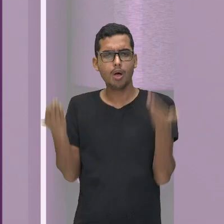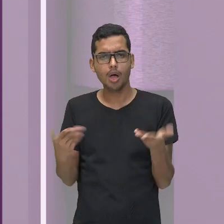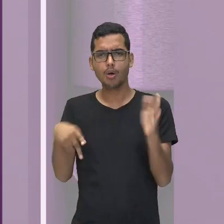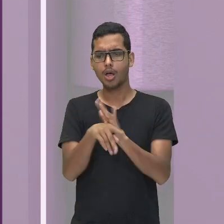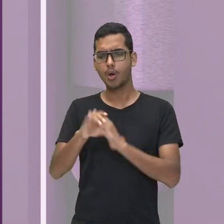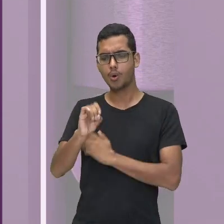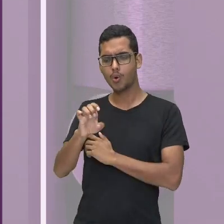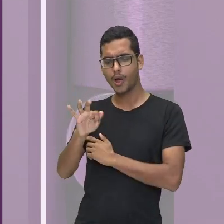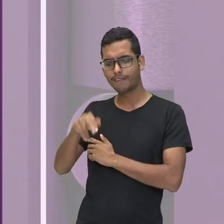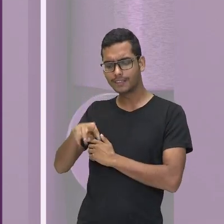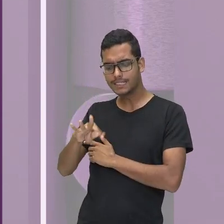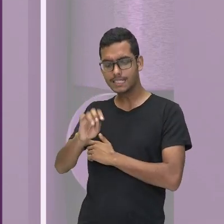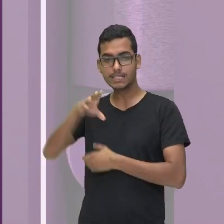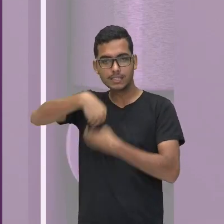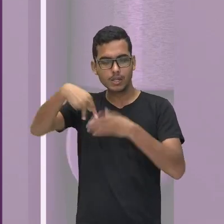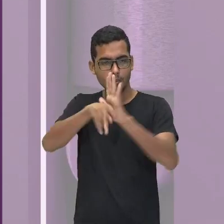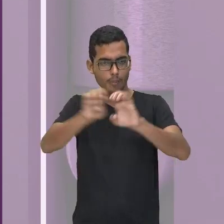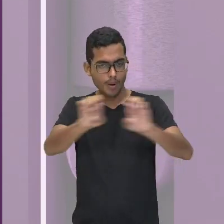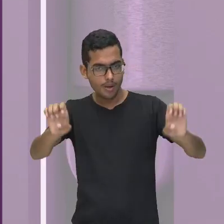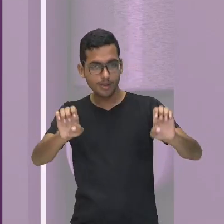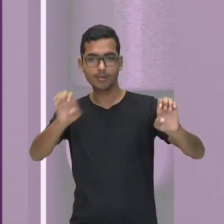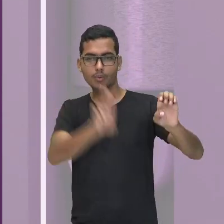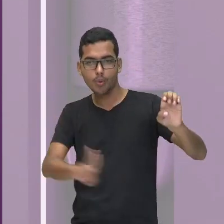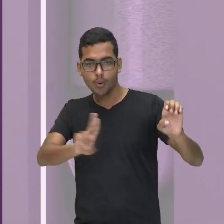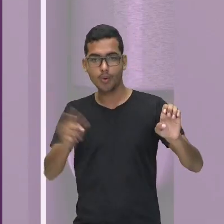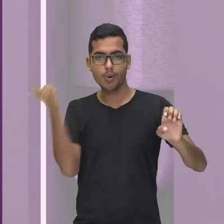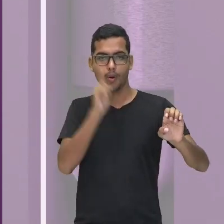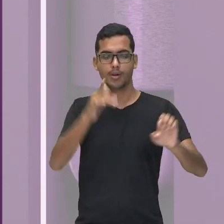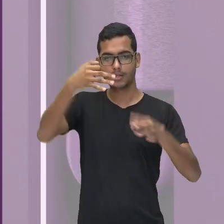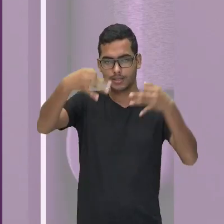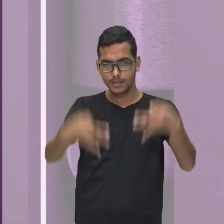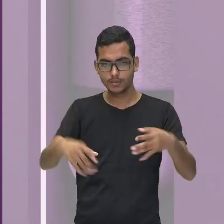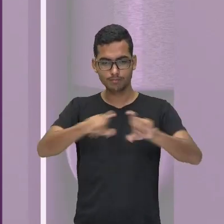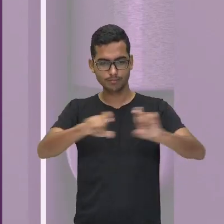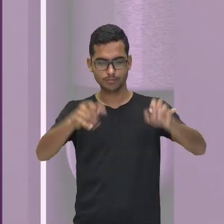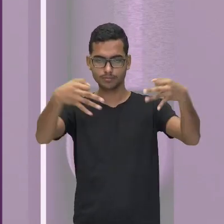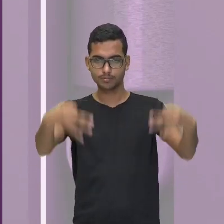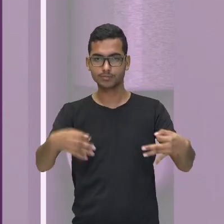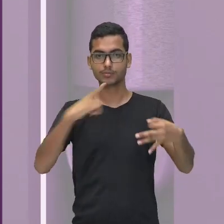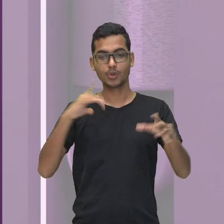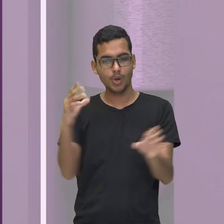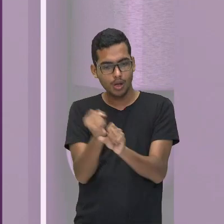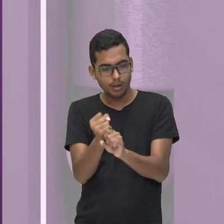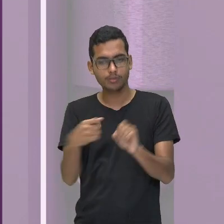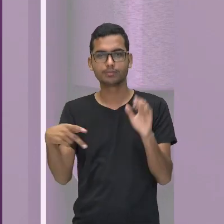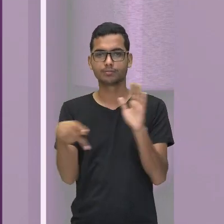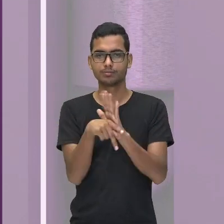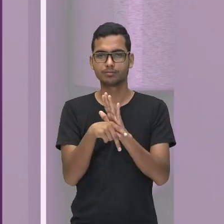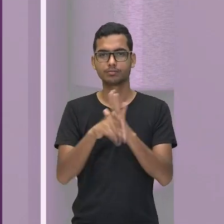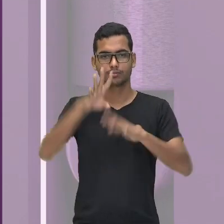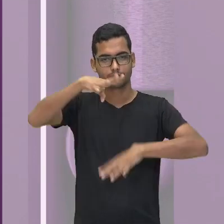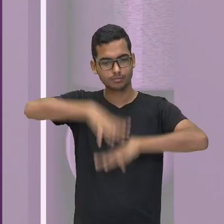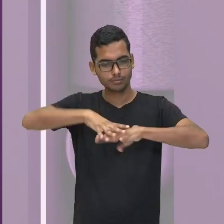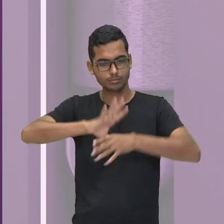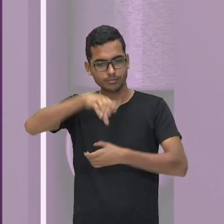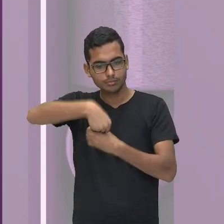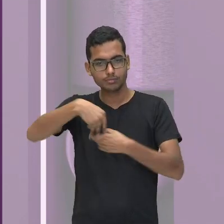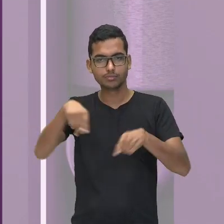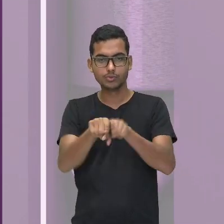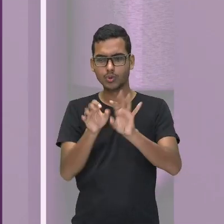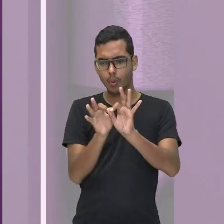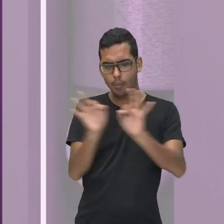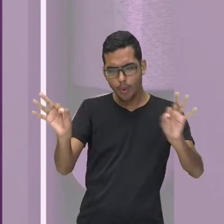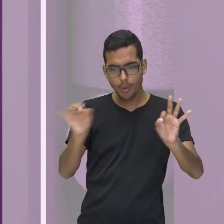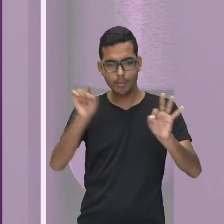da equação, por exemplo, né, para poder utilizarmos devidamente as nossas fórmulas que calculam, né, a distância, por exemplo, né,